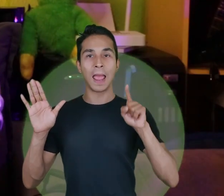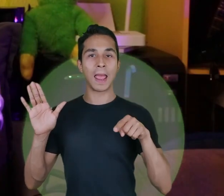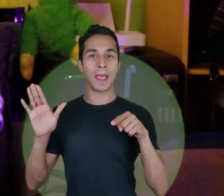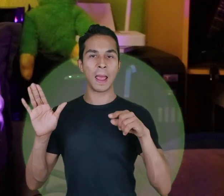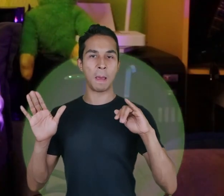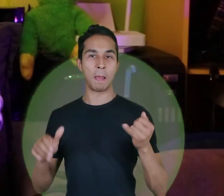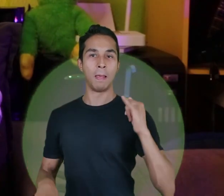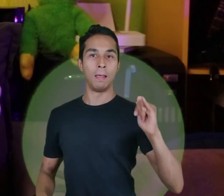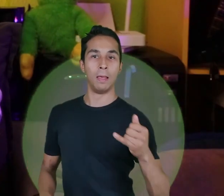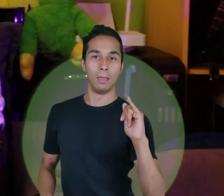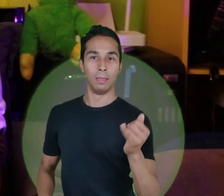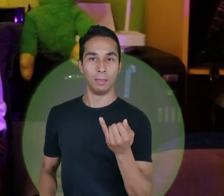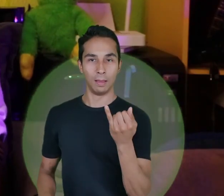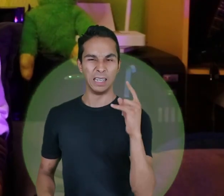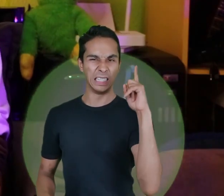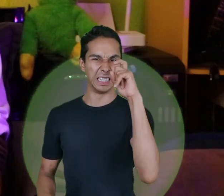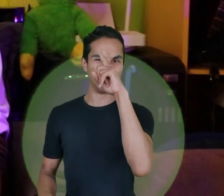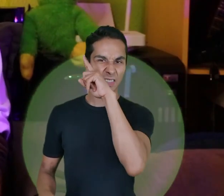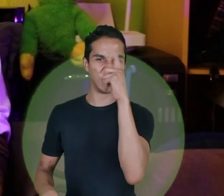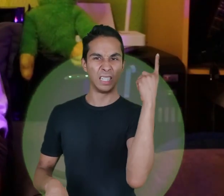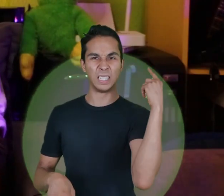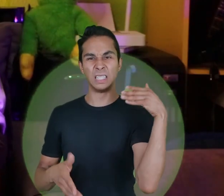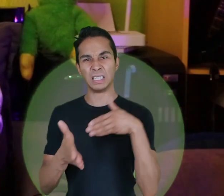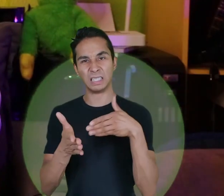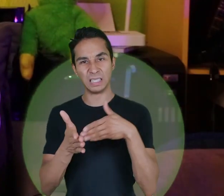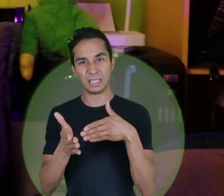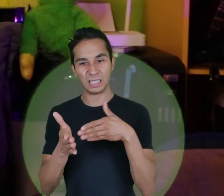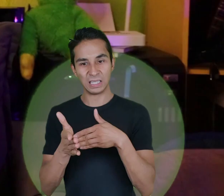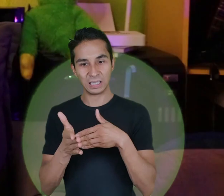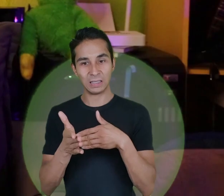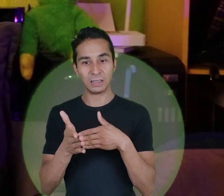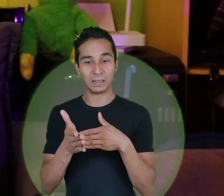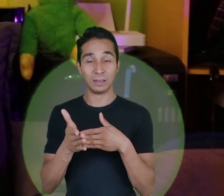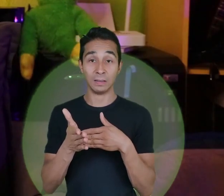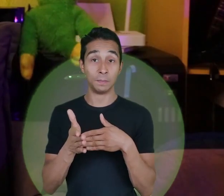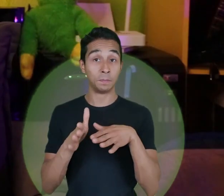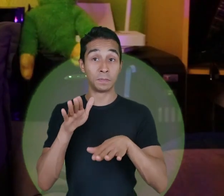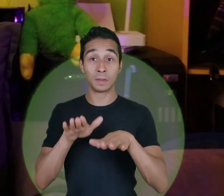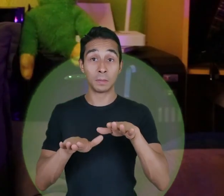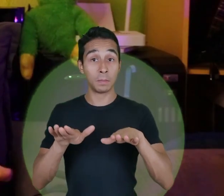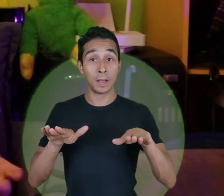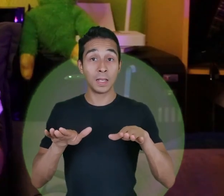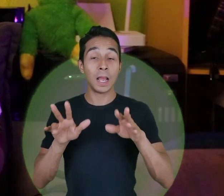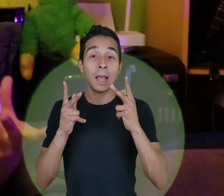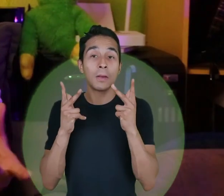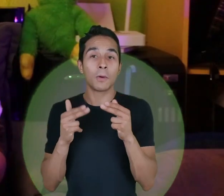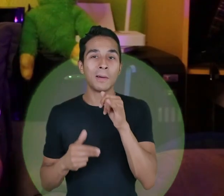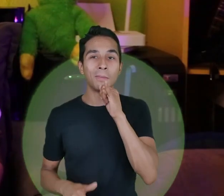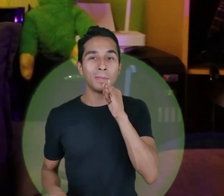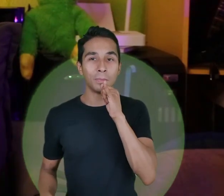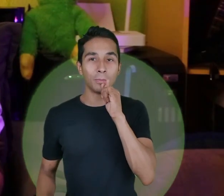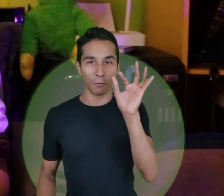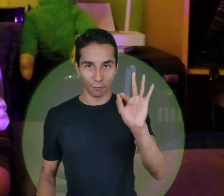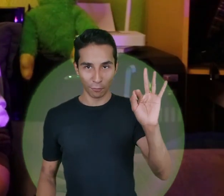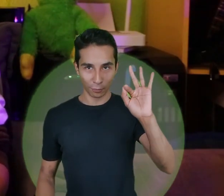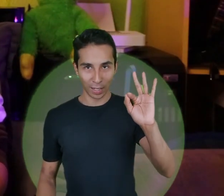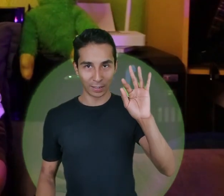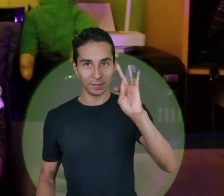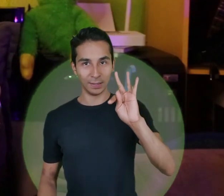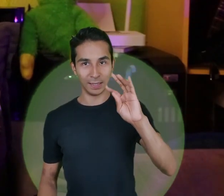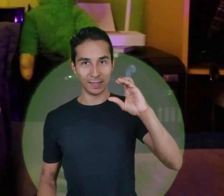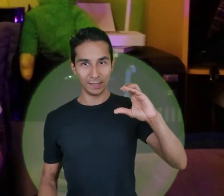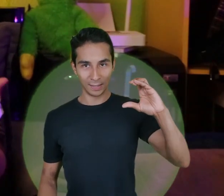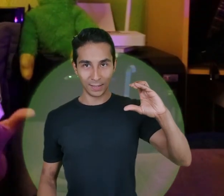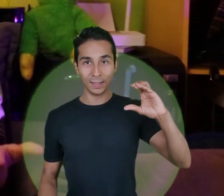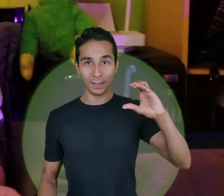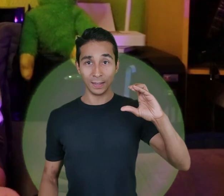vantagem, ou que, tipo, mano, é muito trampo pra você conseguir fazer isso, sabe? Você tem que pensar que cada projeto, eu costumo dizer que é tipo um TCC, né? Você